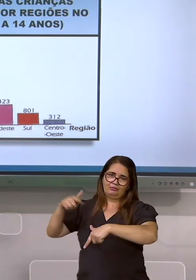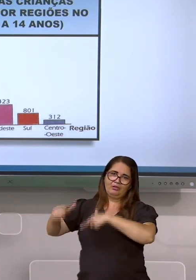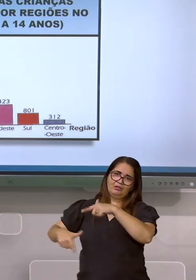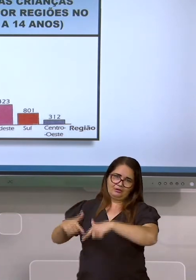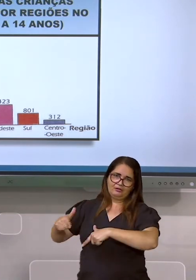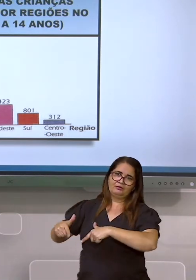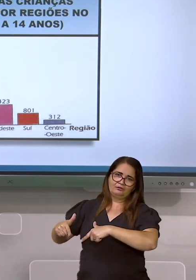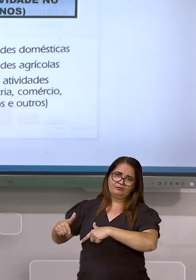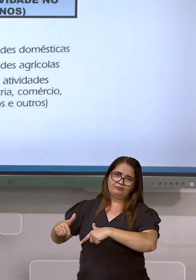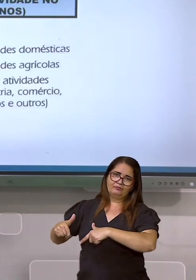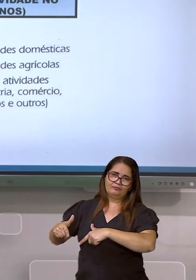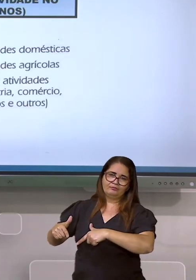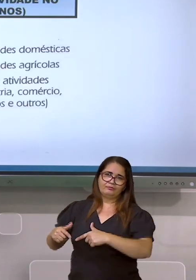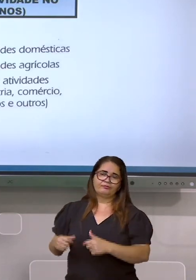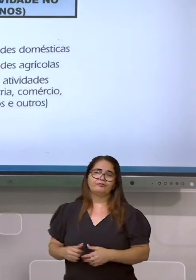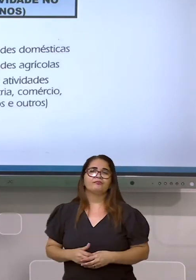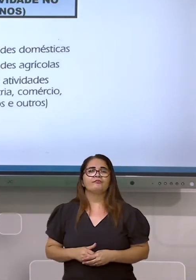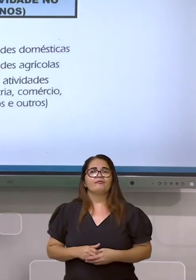sua.